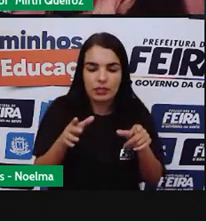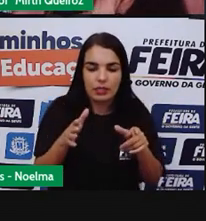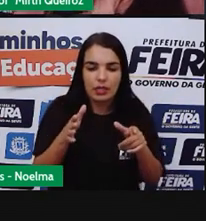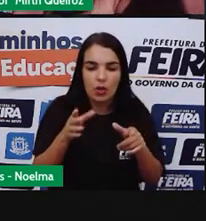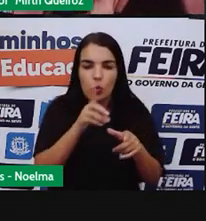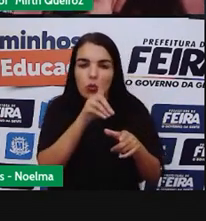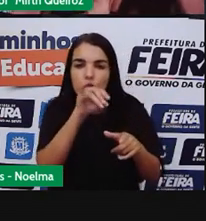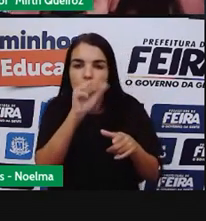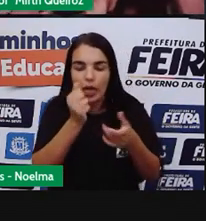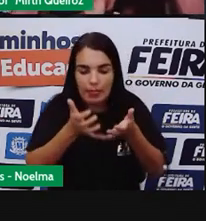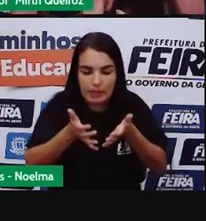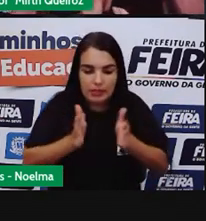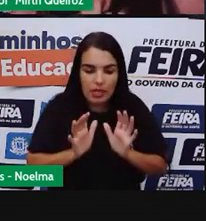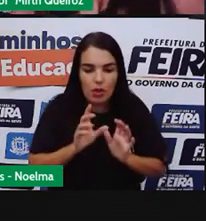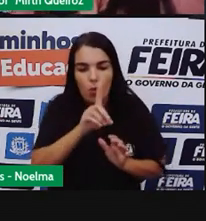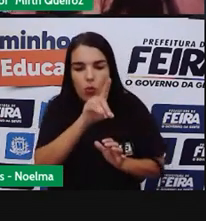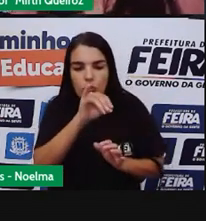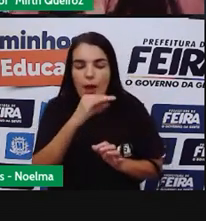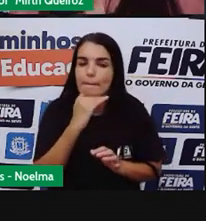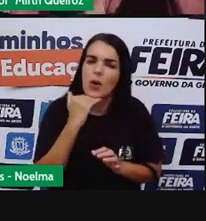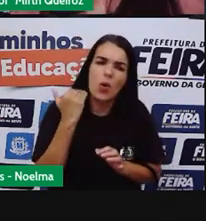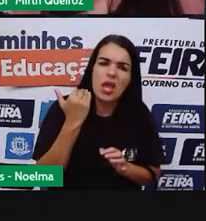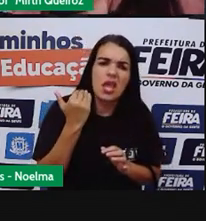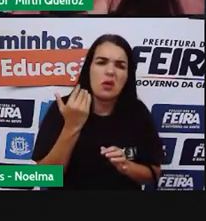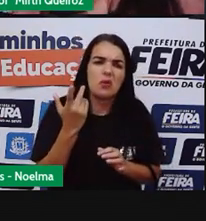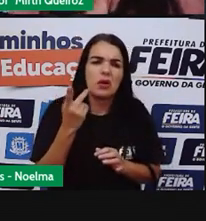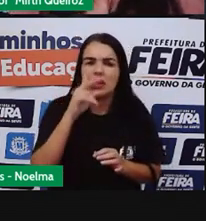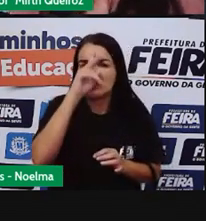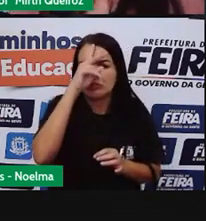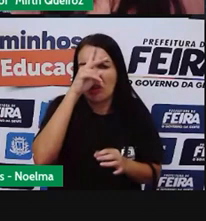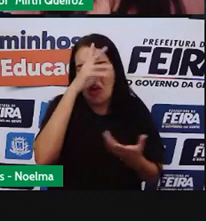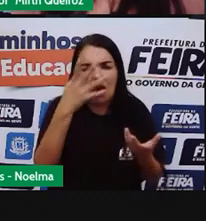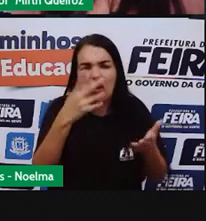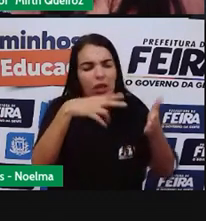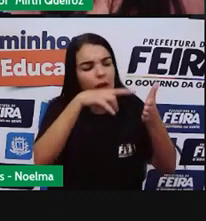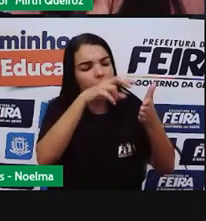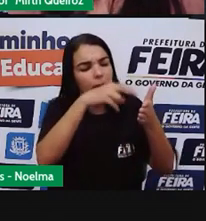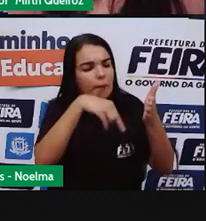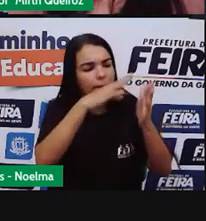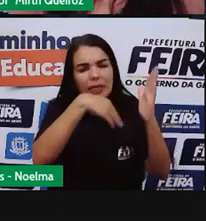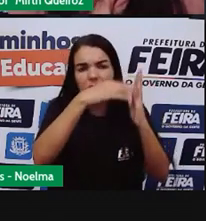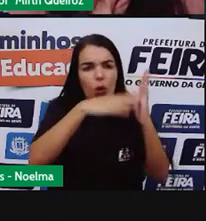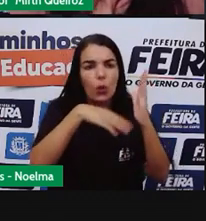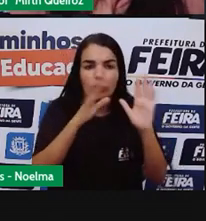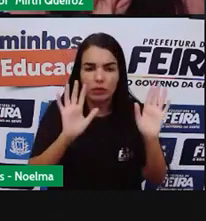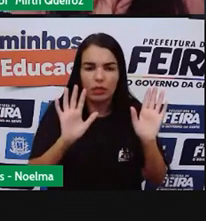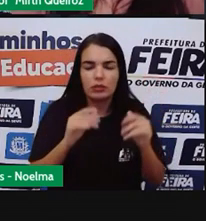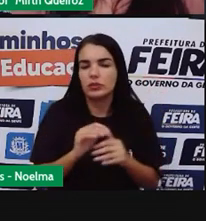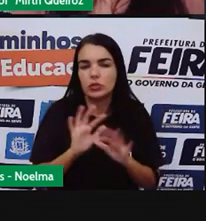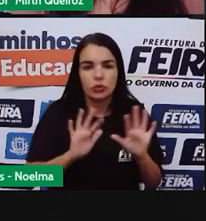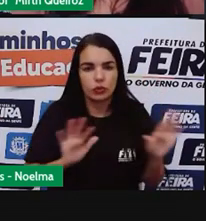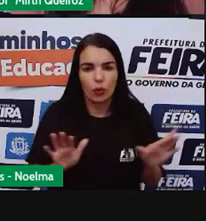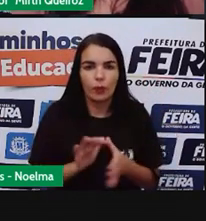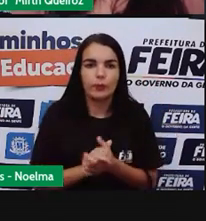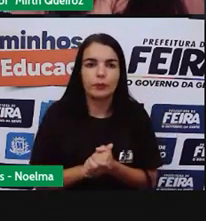aí dentro da história, ou pintou e tal, aí a gente coloca entre parênteses, certo?